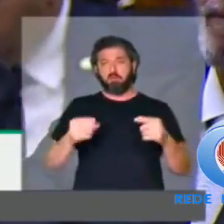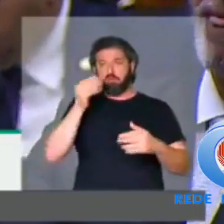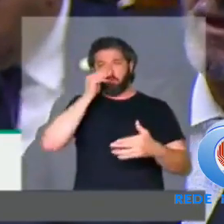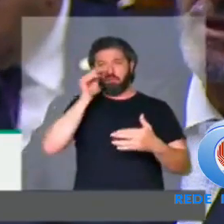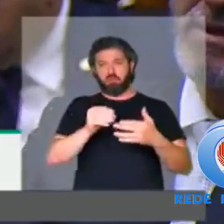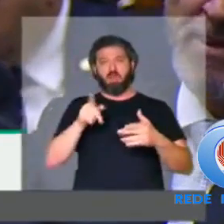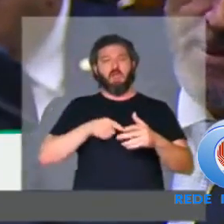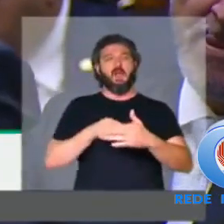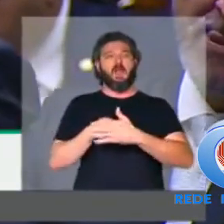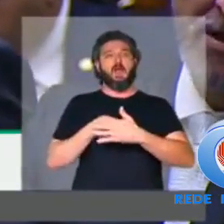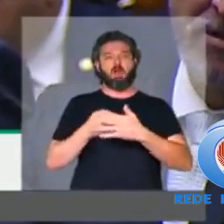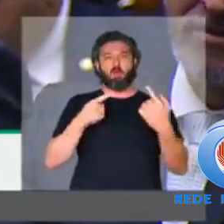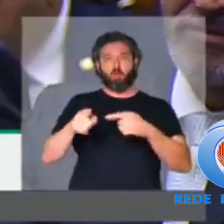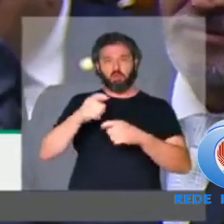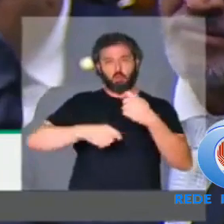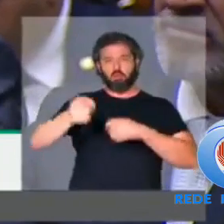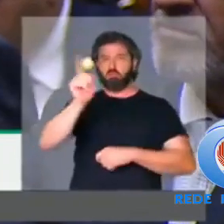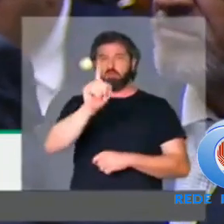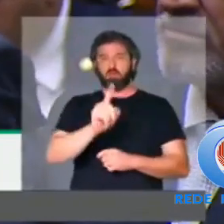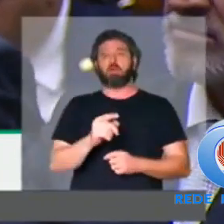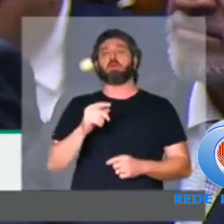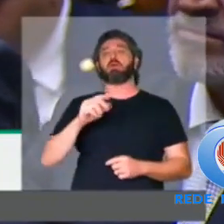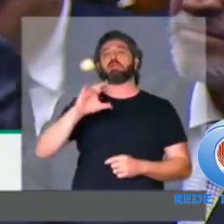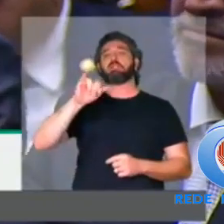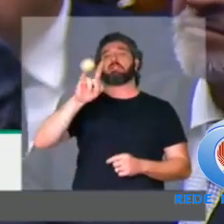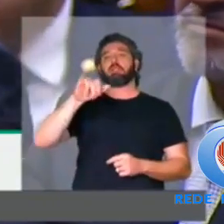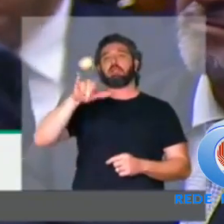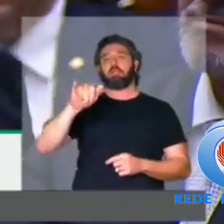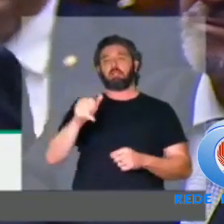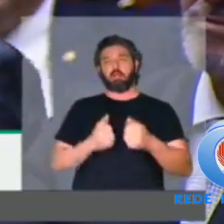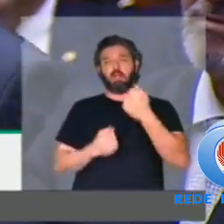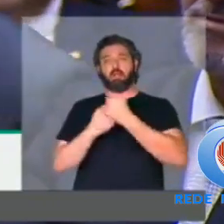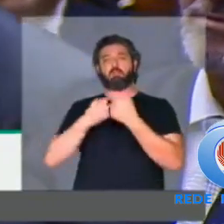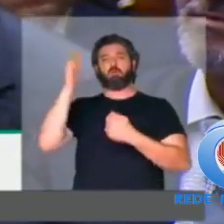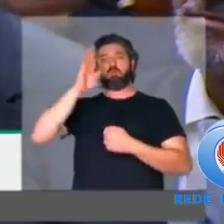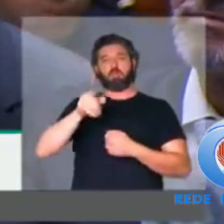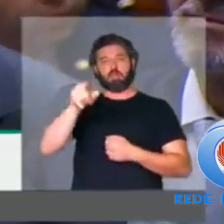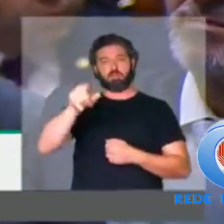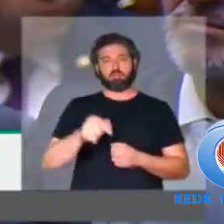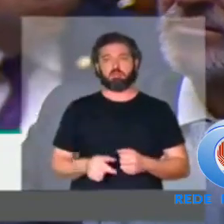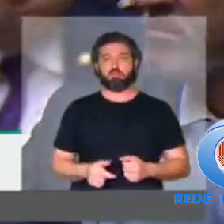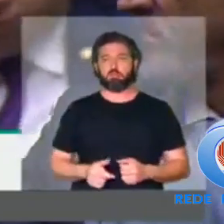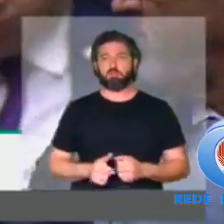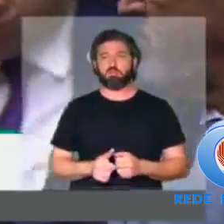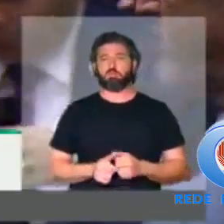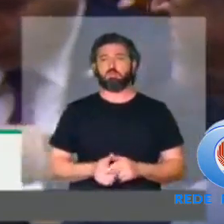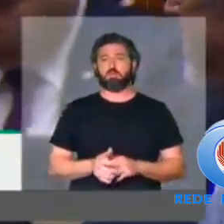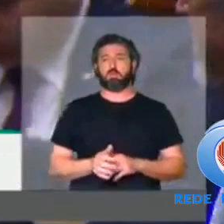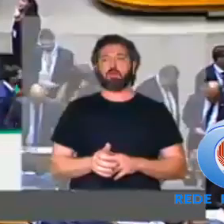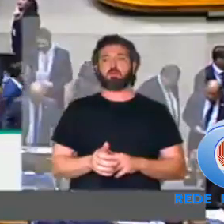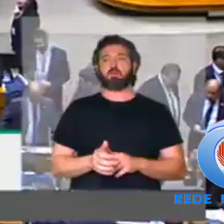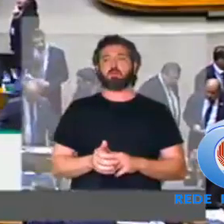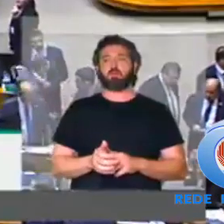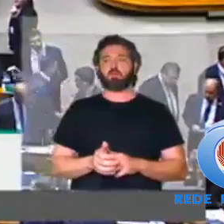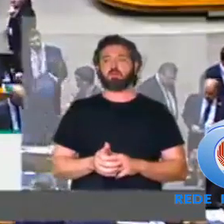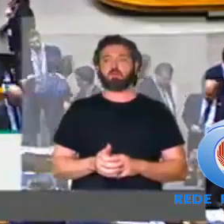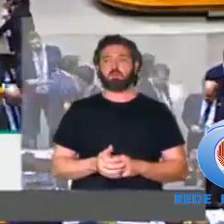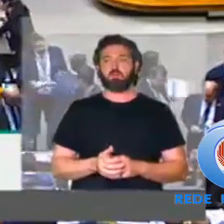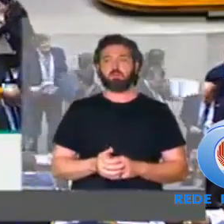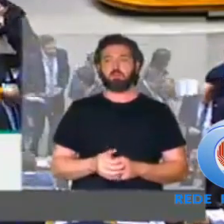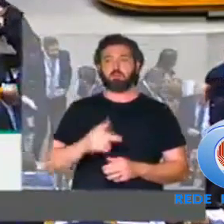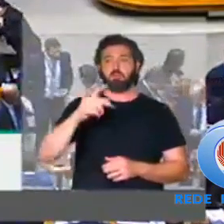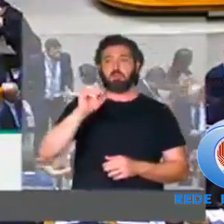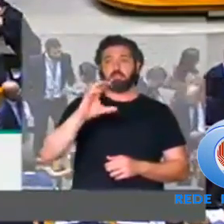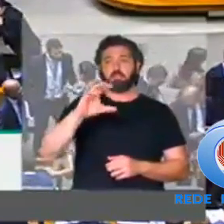fazer disso uma sabotagem contra a economia brasileira. Cidadania está ao lado do Brasil. Novo orienta sim, presidente. PC